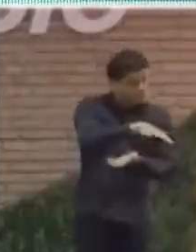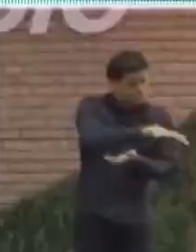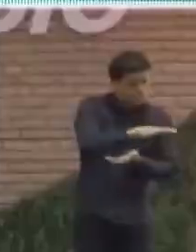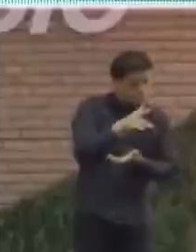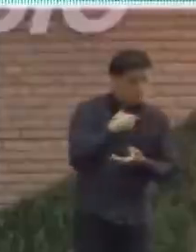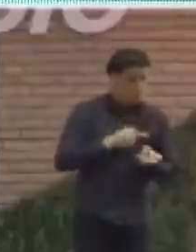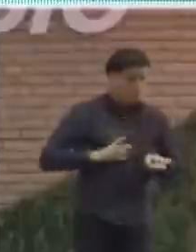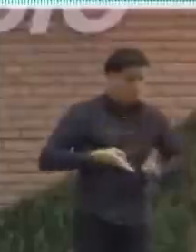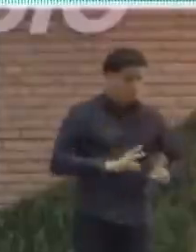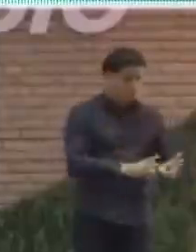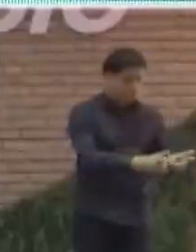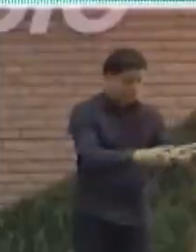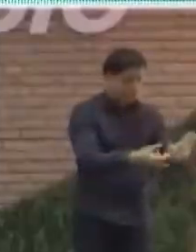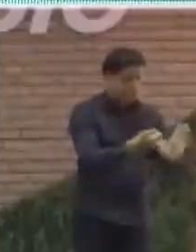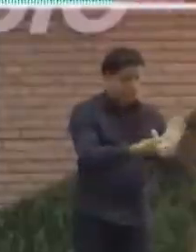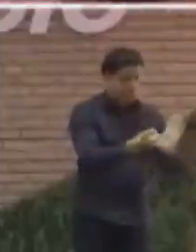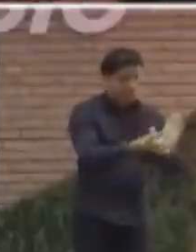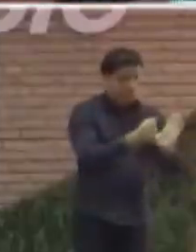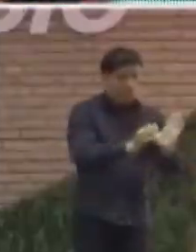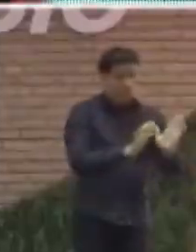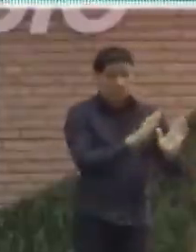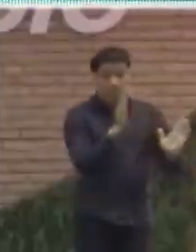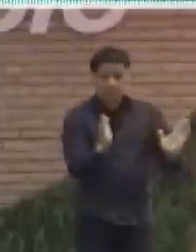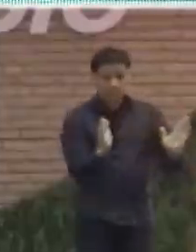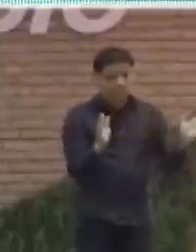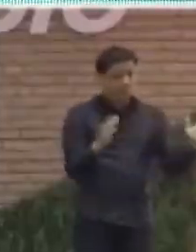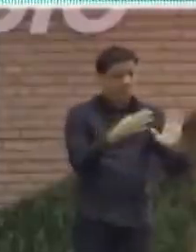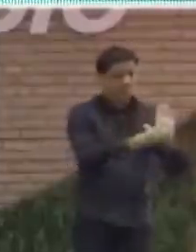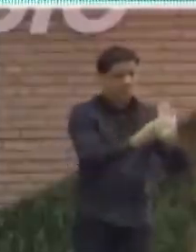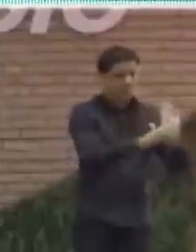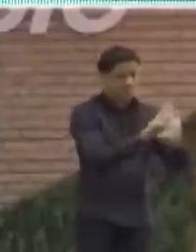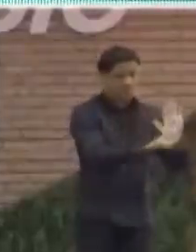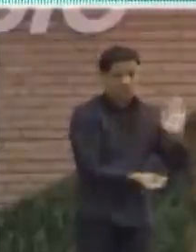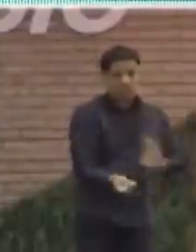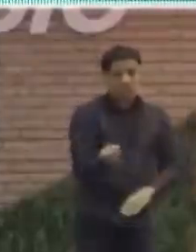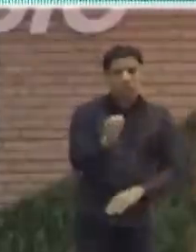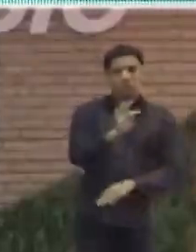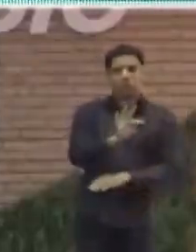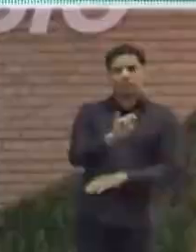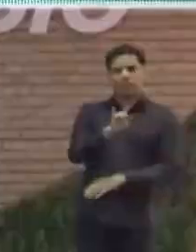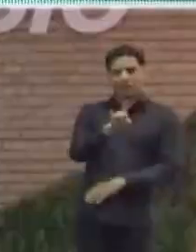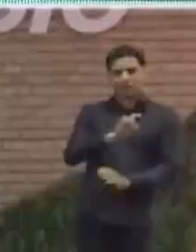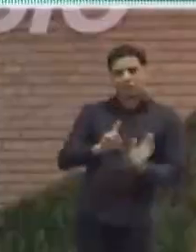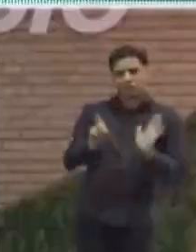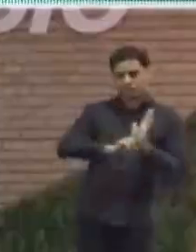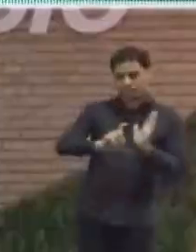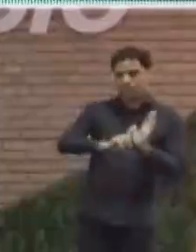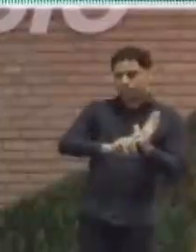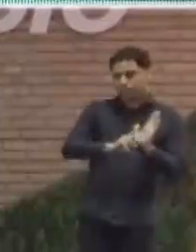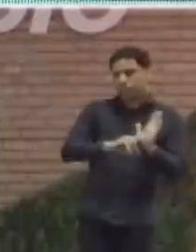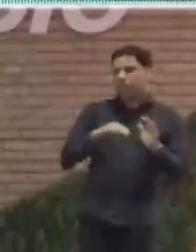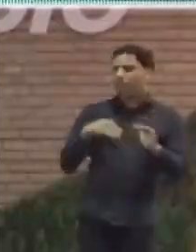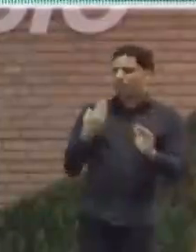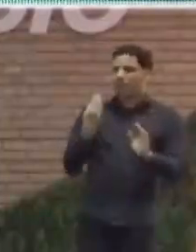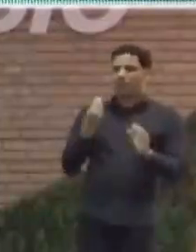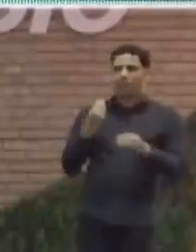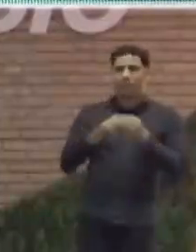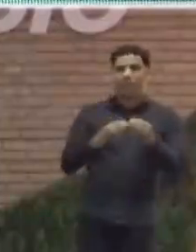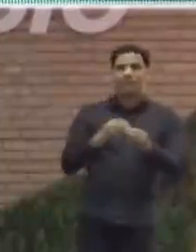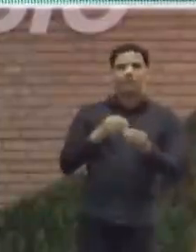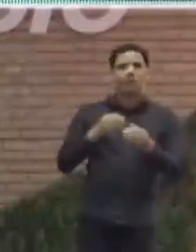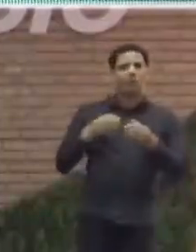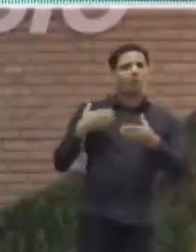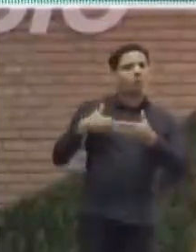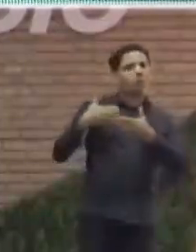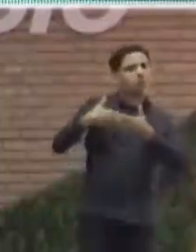a carga tributária entre um modelo e outro. Esse modelo vai ser implementado ao longo de 8